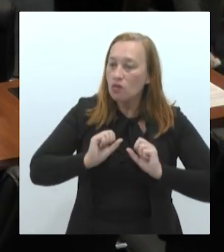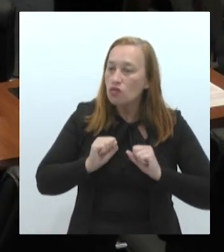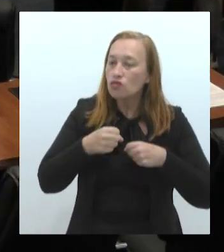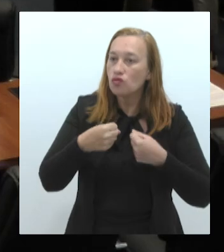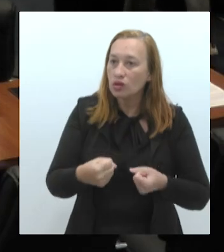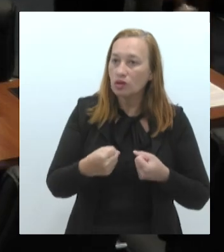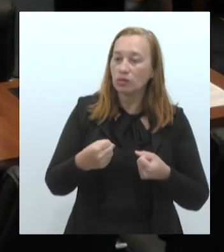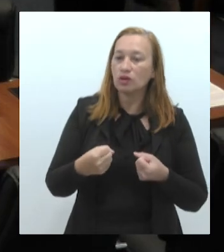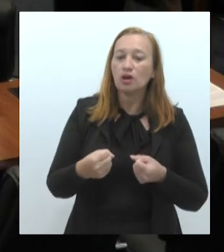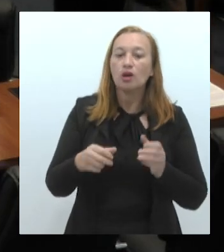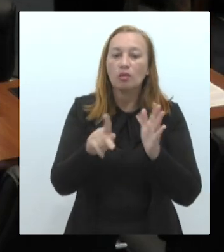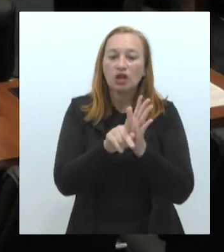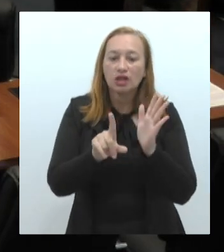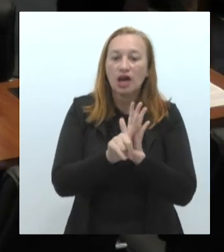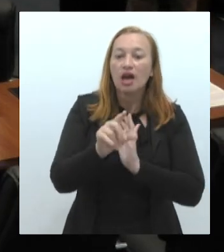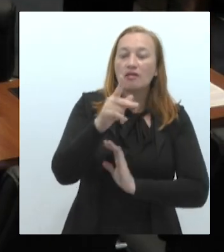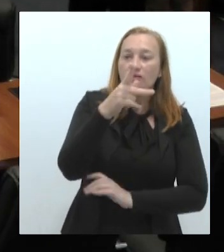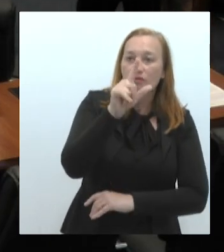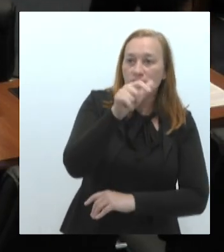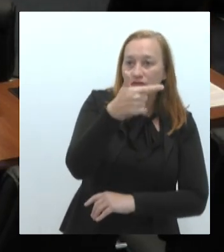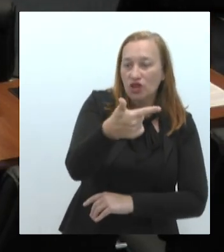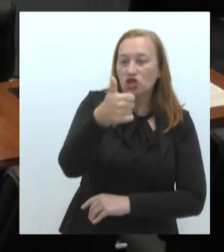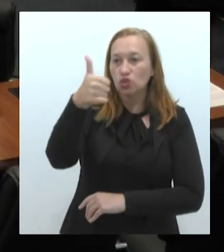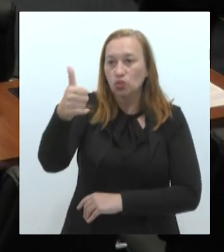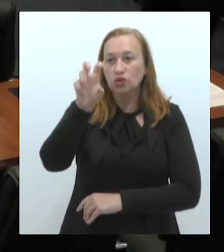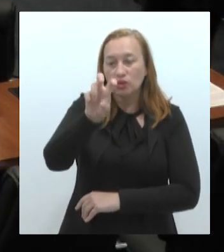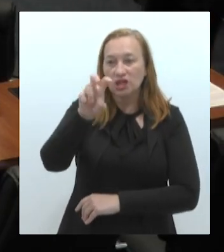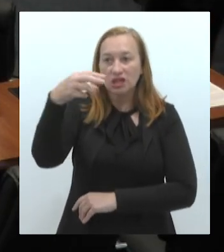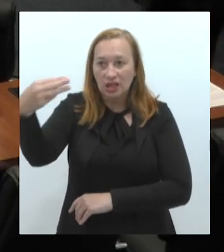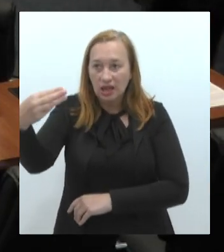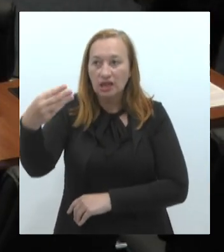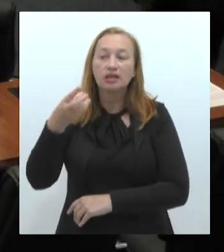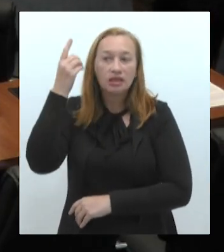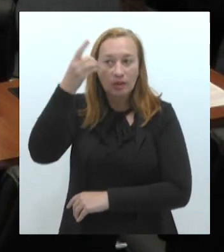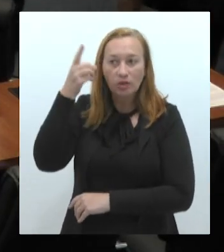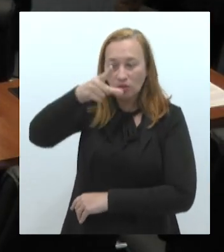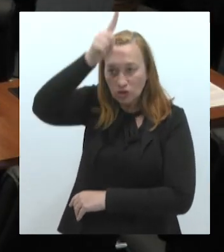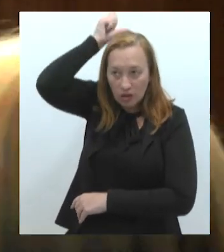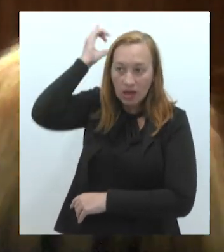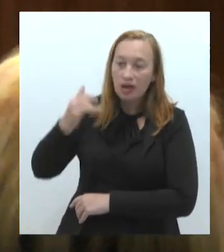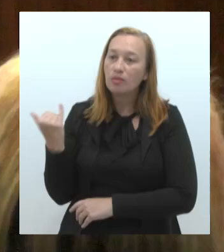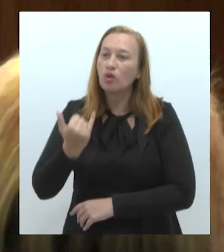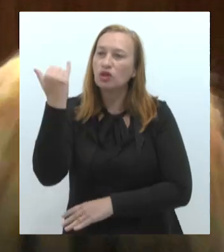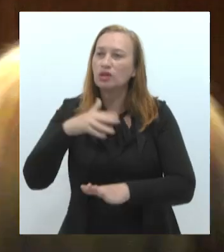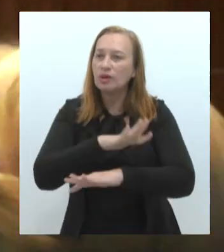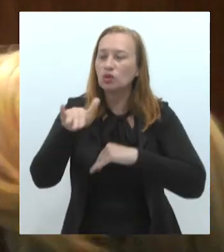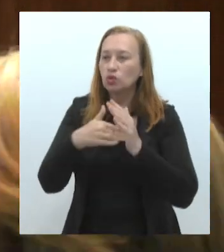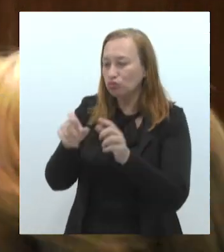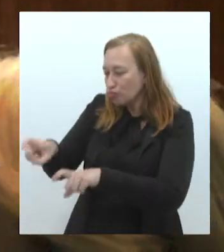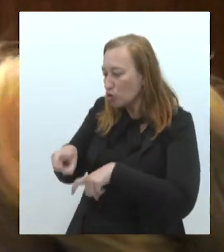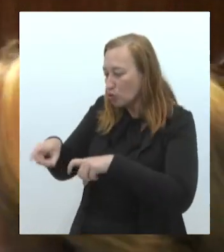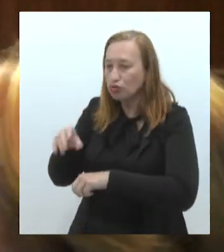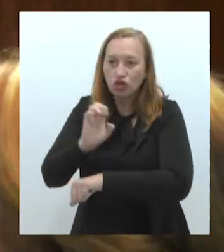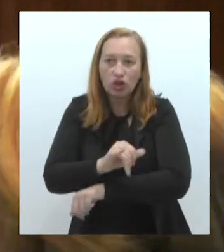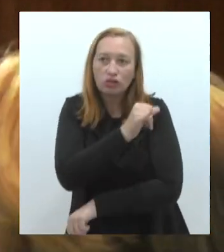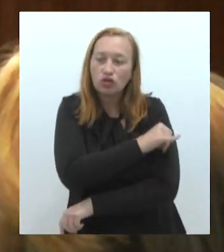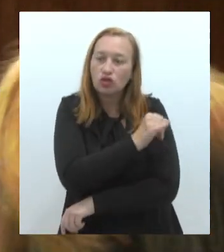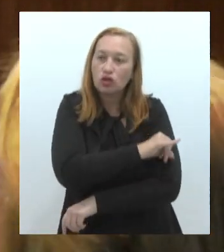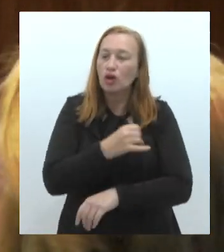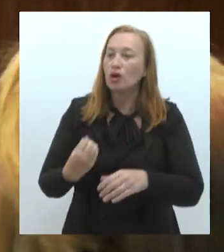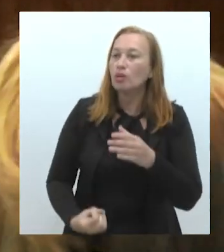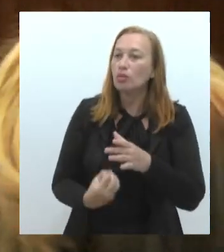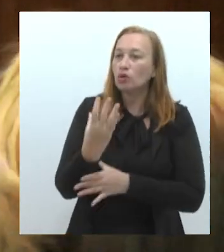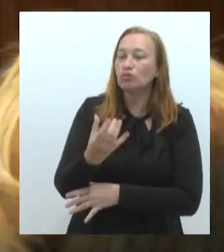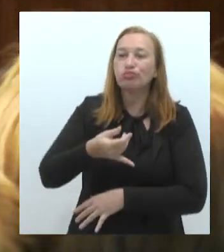projeto 2153, nosso deputado Luiz Paulo, de suma importância para todo o interior do estado do Rio de Janeiro, produtores